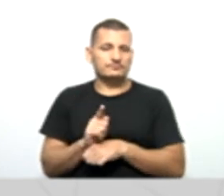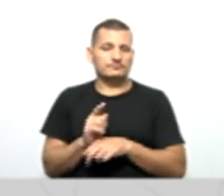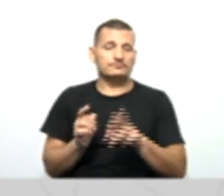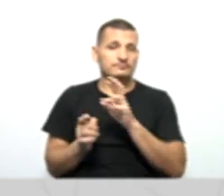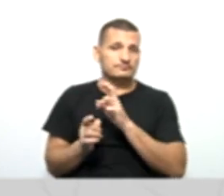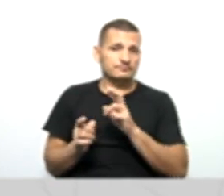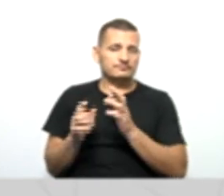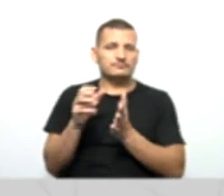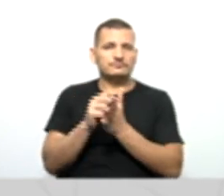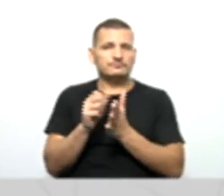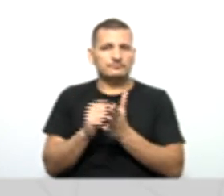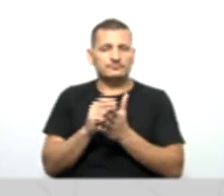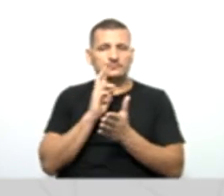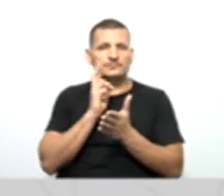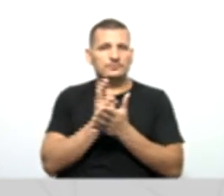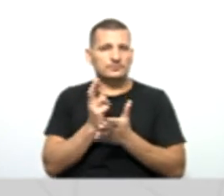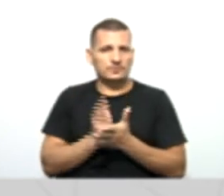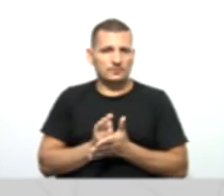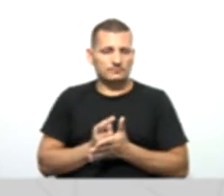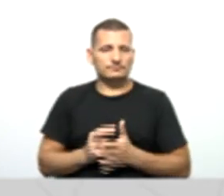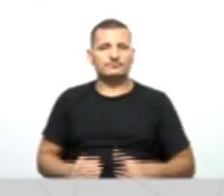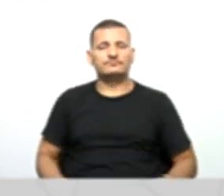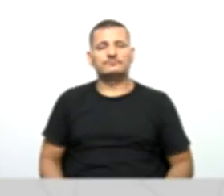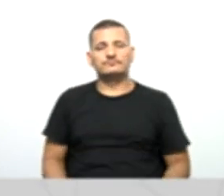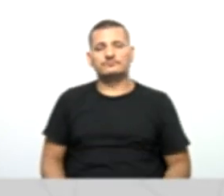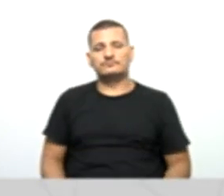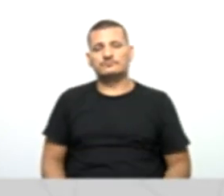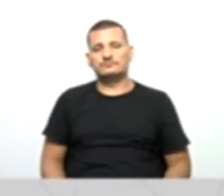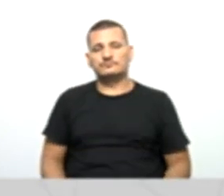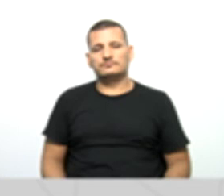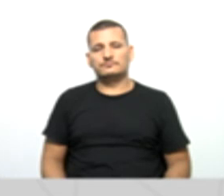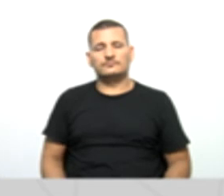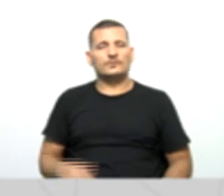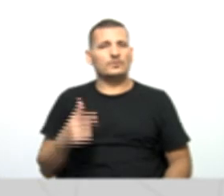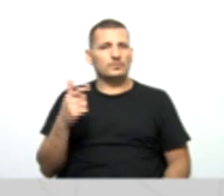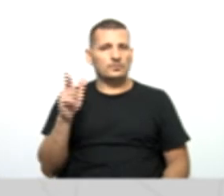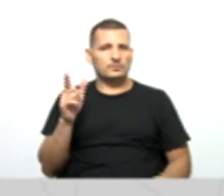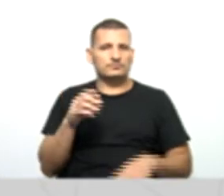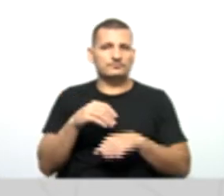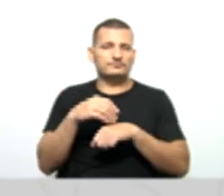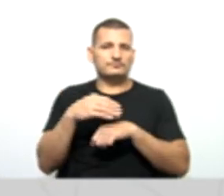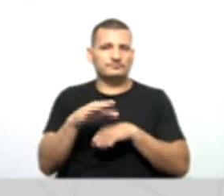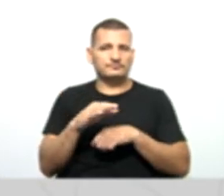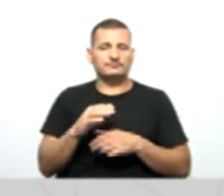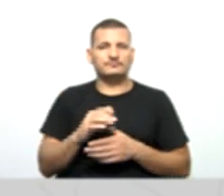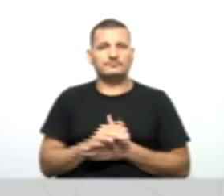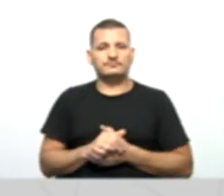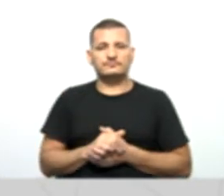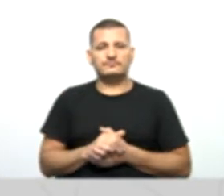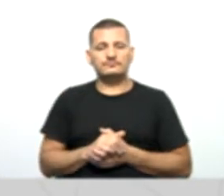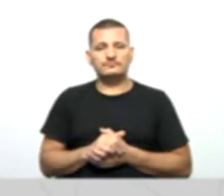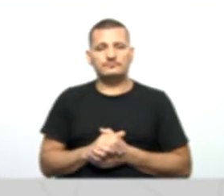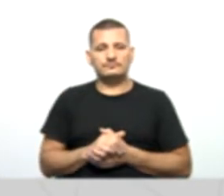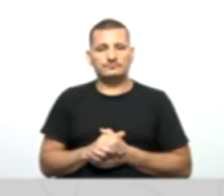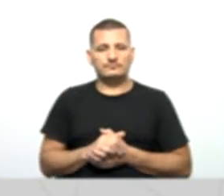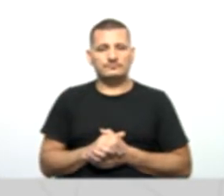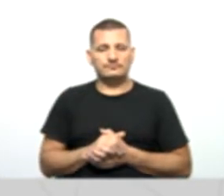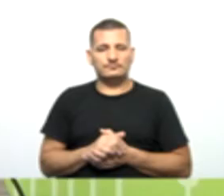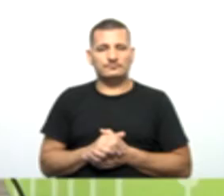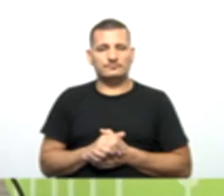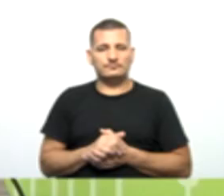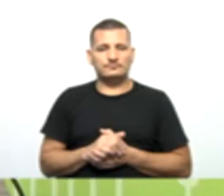registrar os resultados da execução das atividades. Isso aí são as outras dicas que a gente tem que trazer para vocês do PMBOK